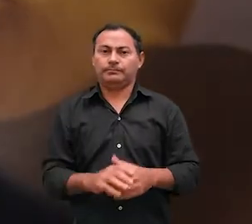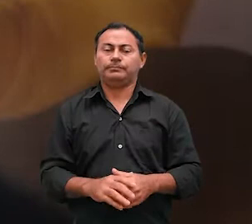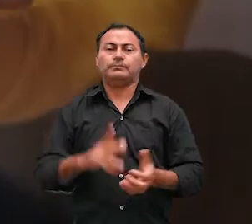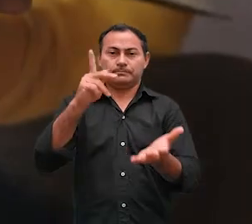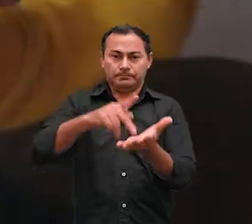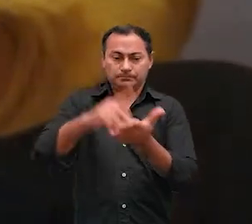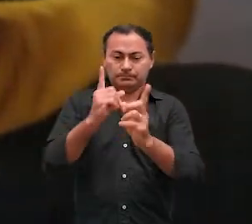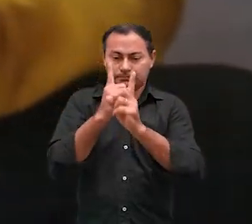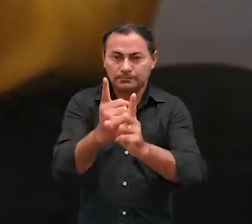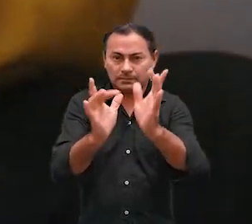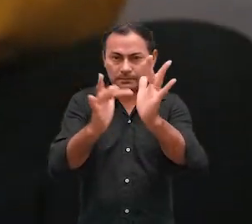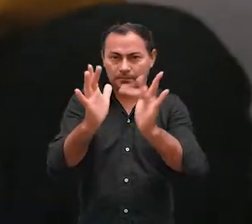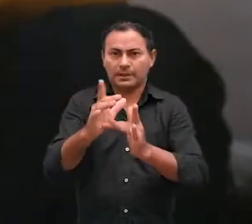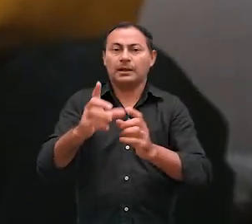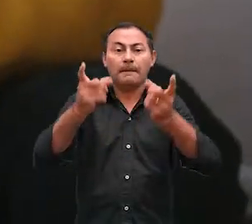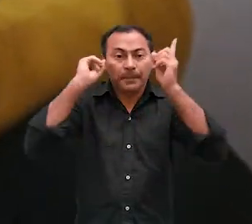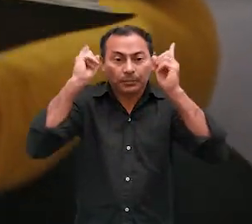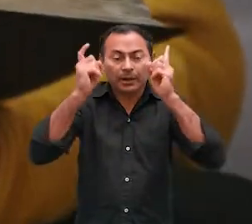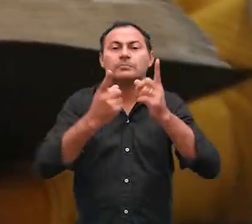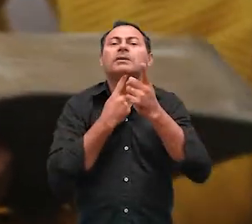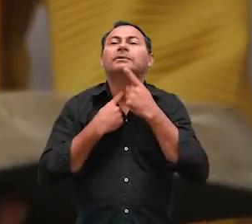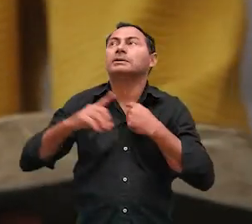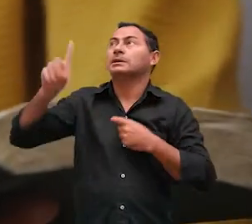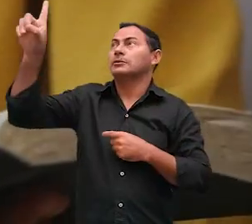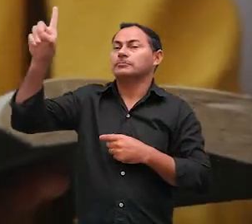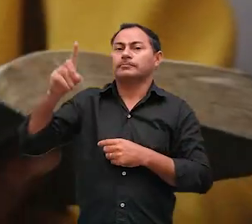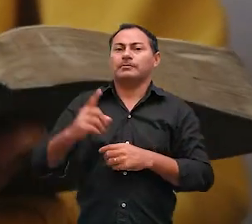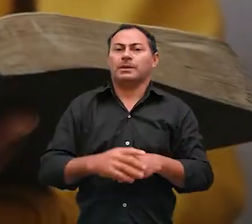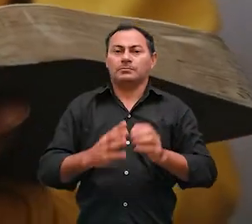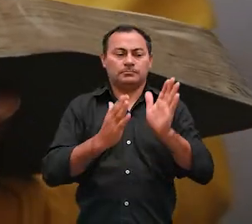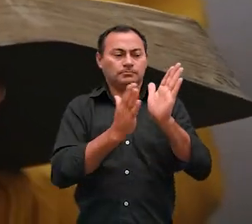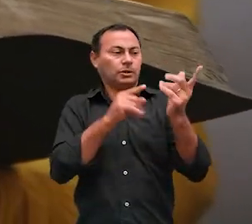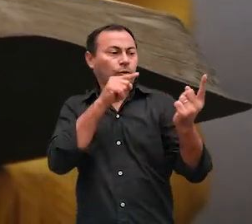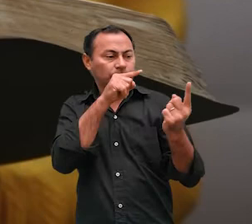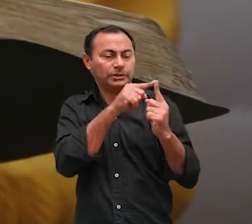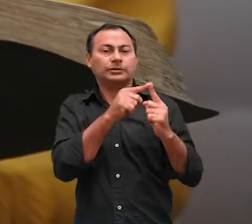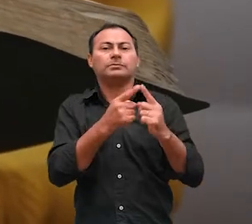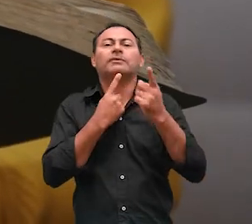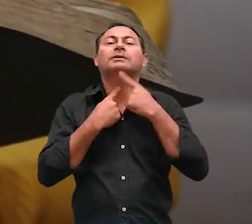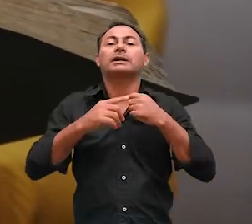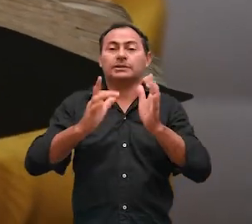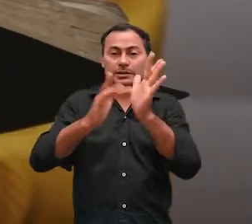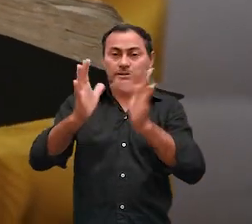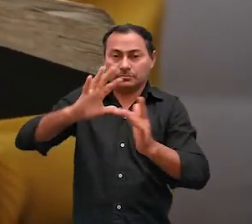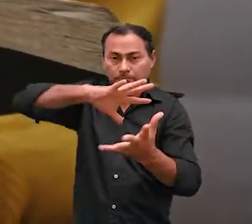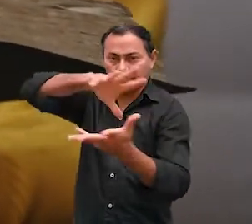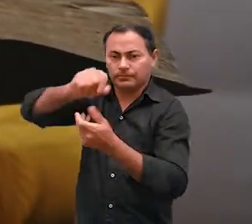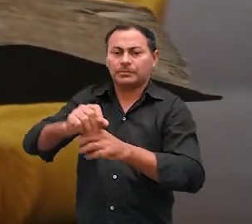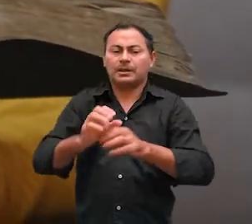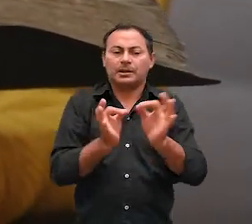o verdadeiro discípulo de Cristo deve estar preocupado com a vontade de Deus e com os propósitos de Cristo no mundo